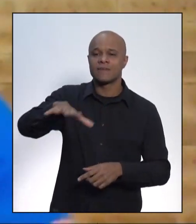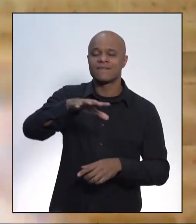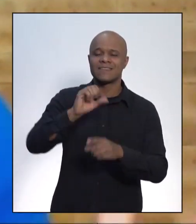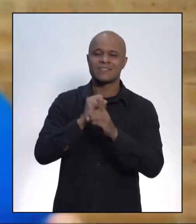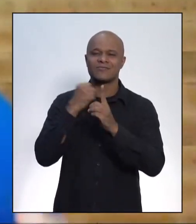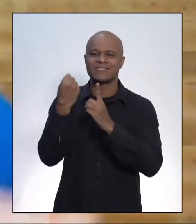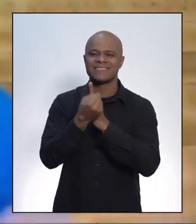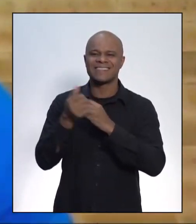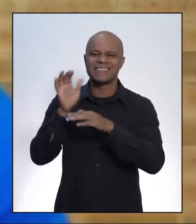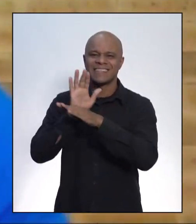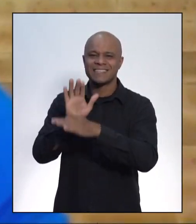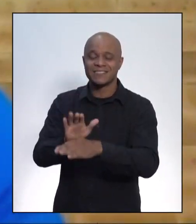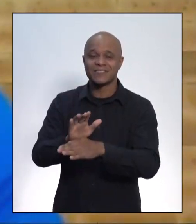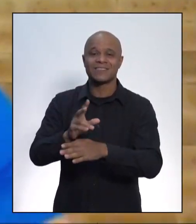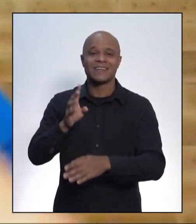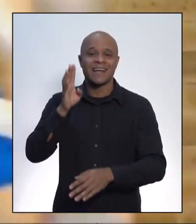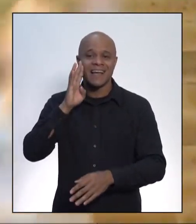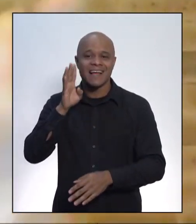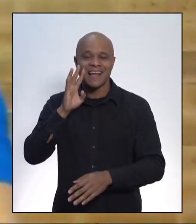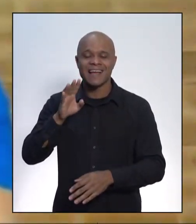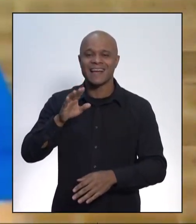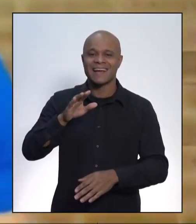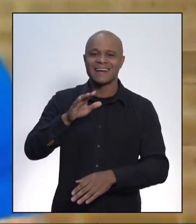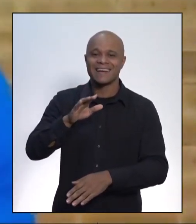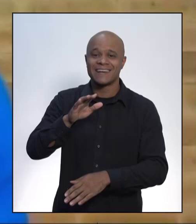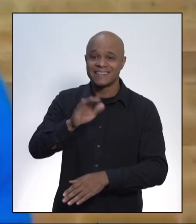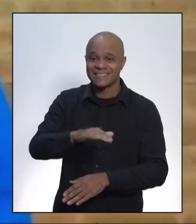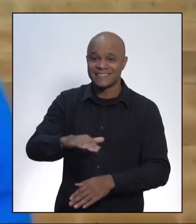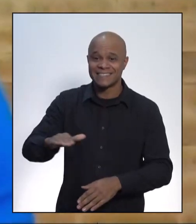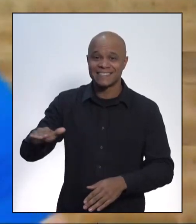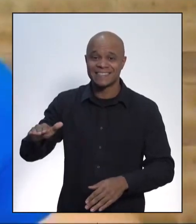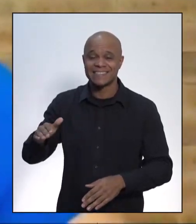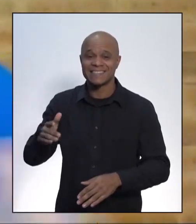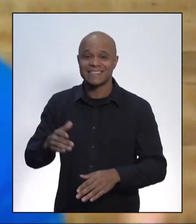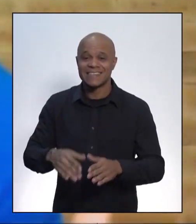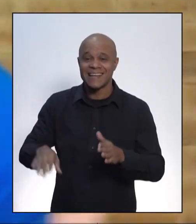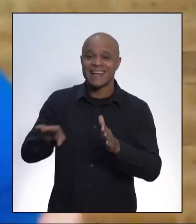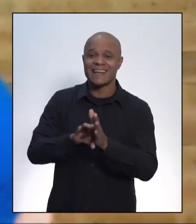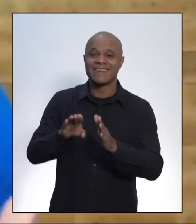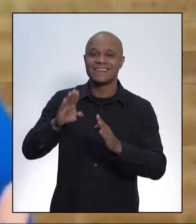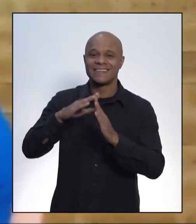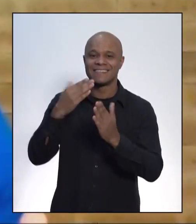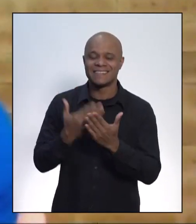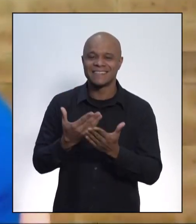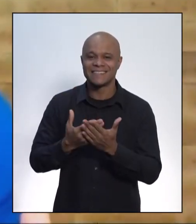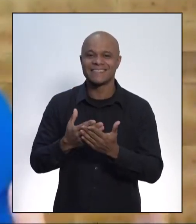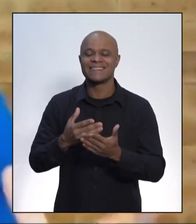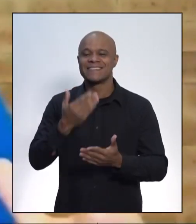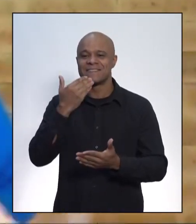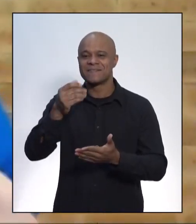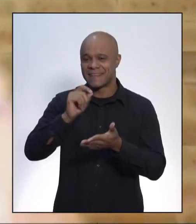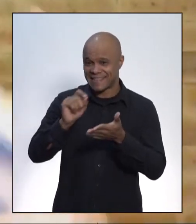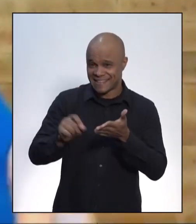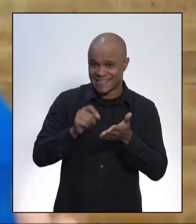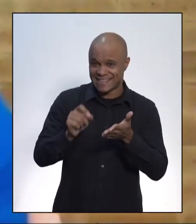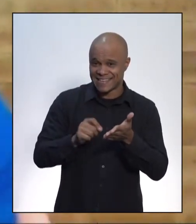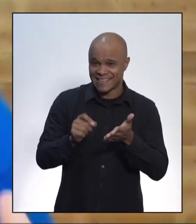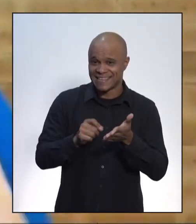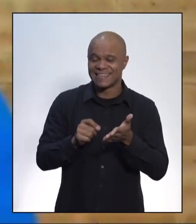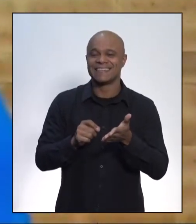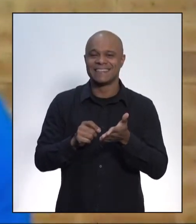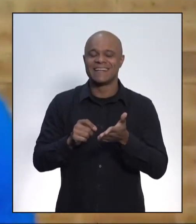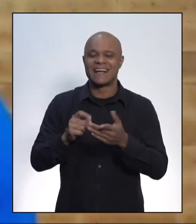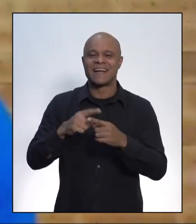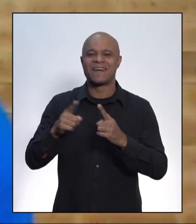É legal, cara, quando eu vou numa escola e vem as criancinhas, eles às vezes até me pedem autógrafo, e eu não mereço isso. Mas você vê, é tão legal ver